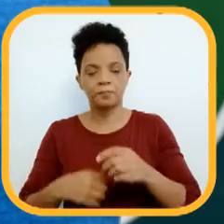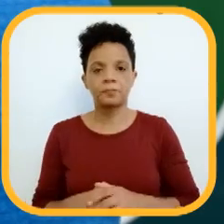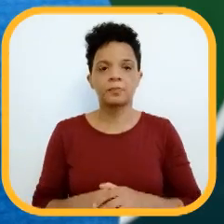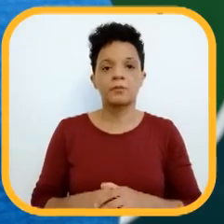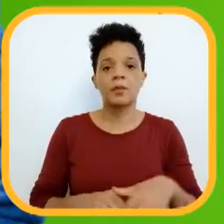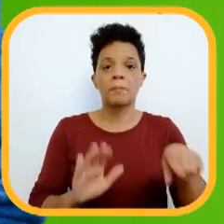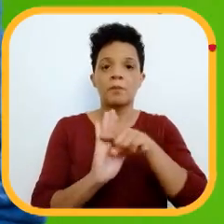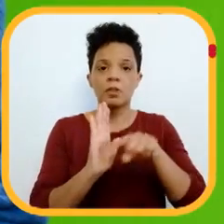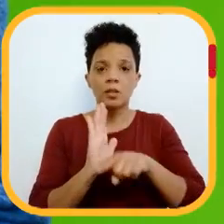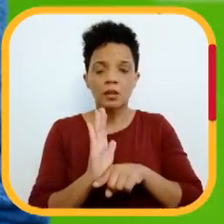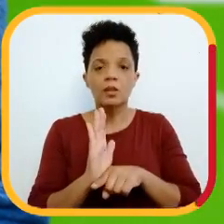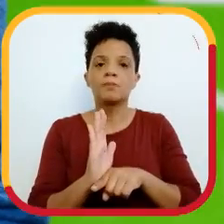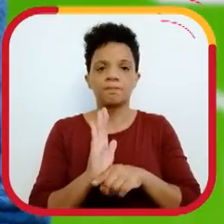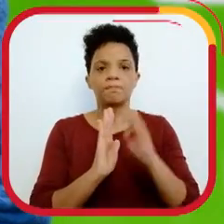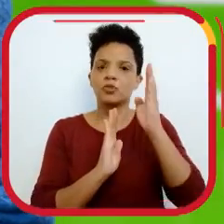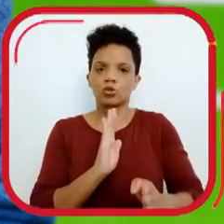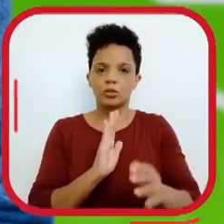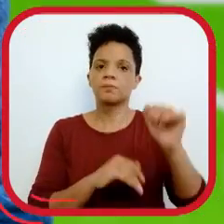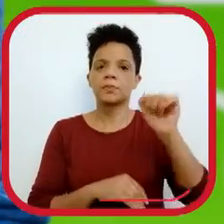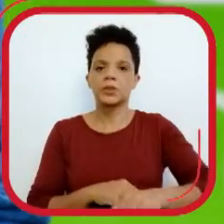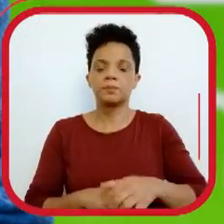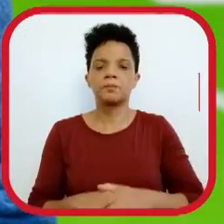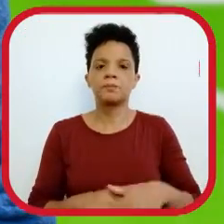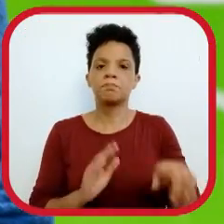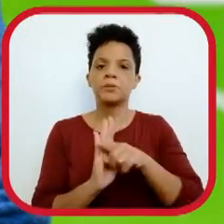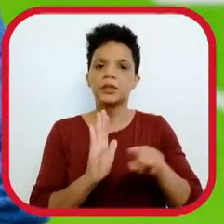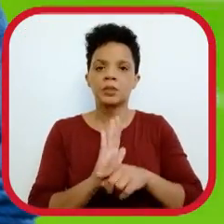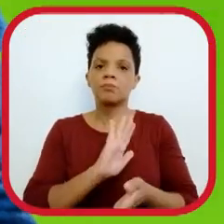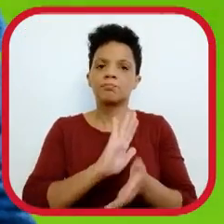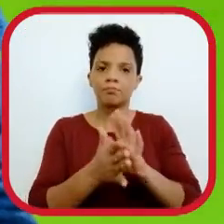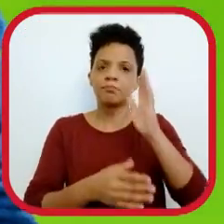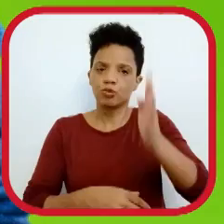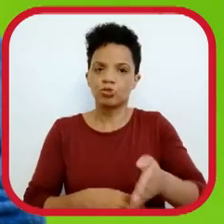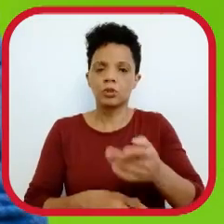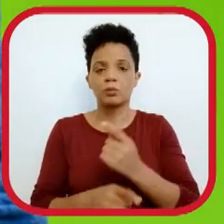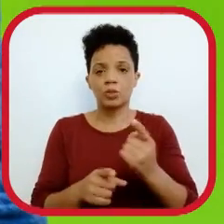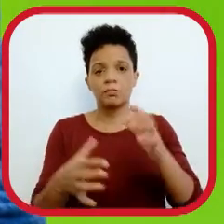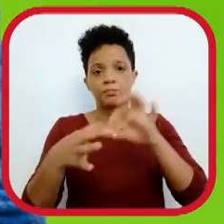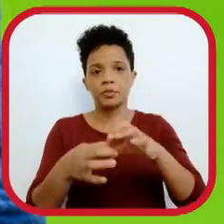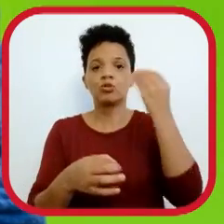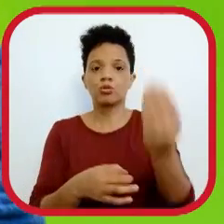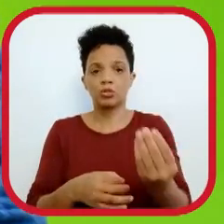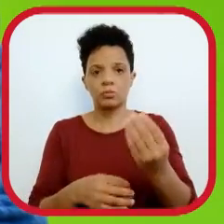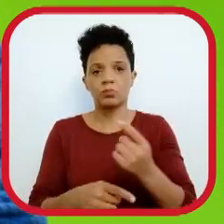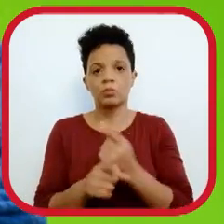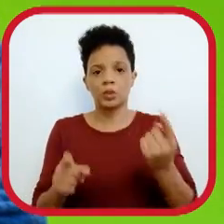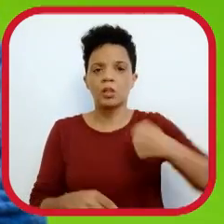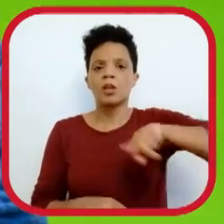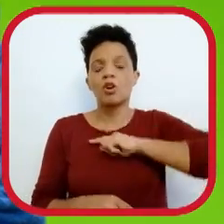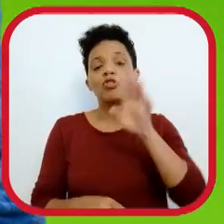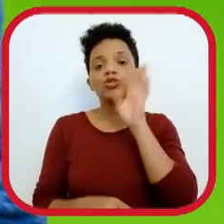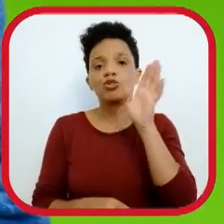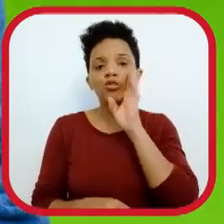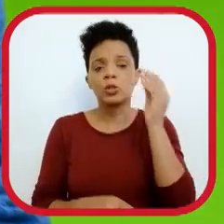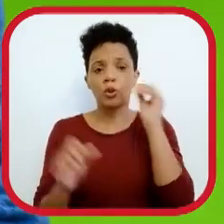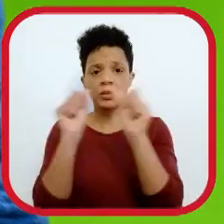laboral? A medida é justa, eu não chamaria revolucionária, é justa, é uma medida de justiça, porque